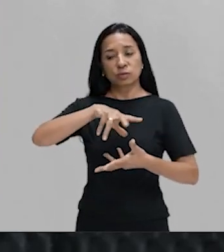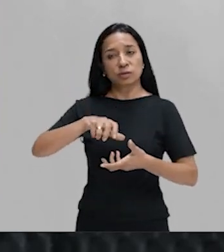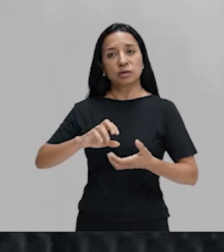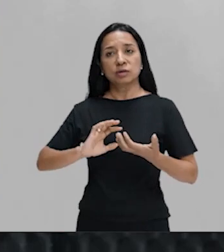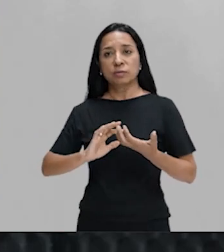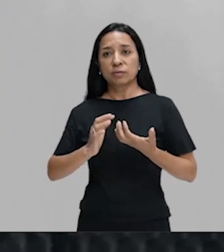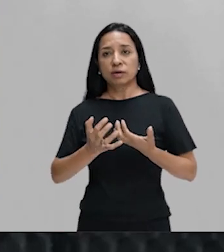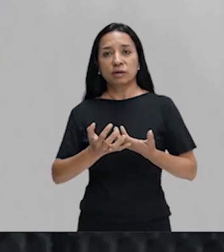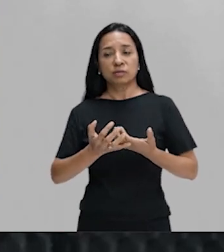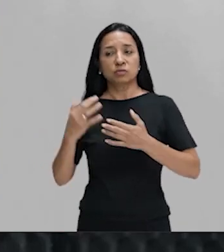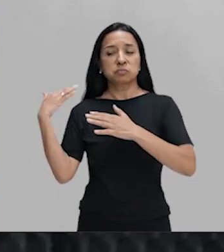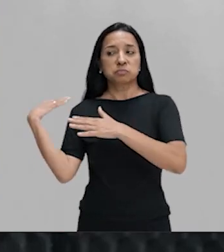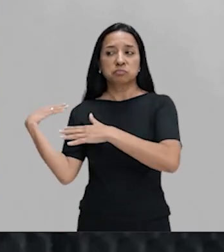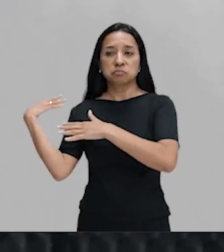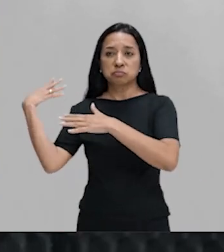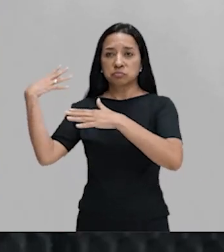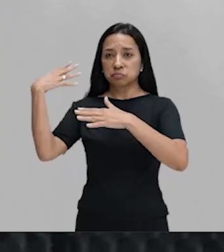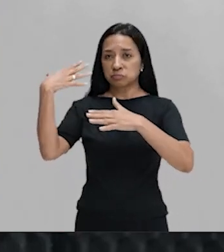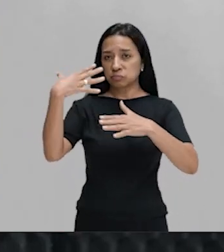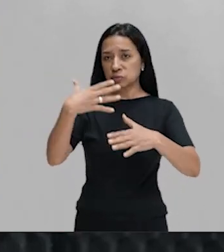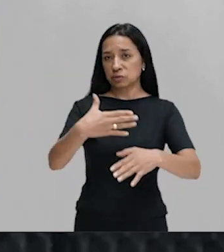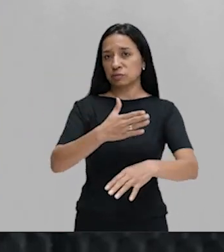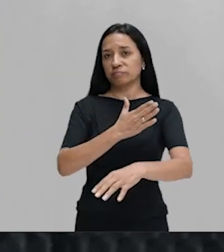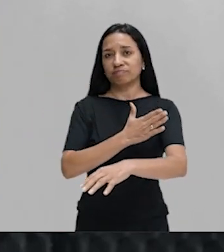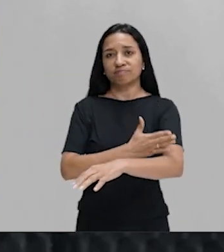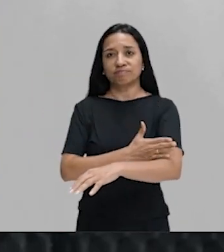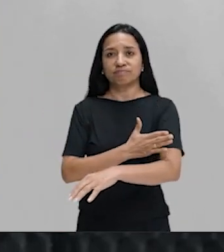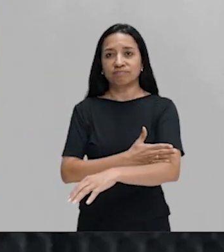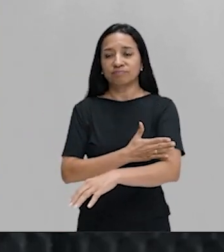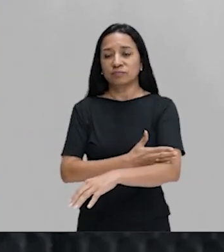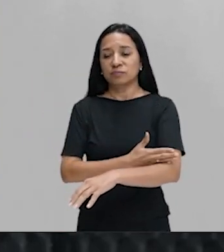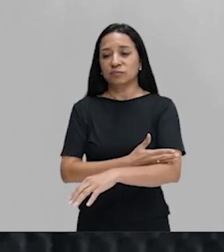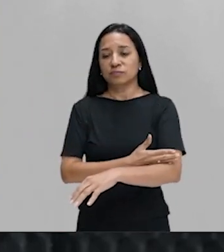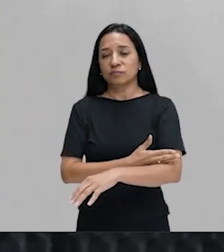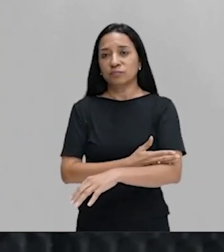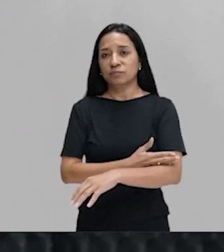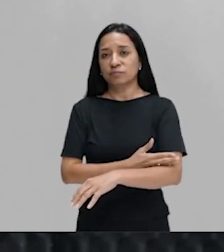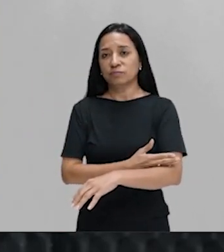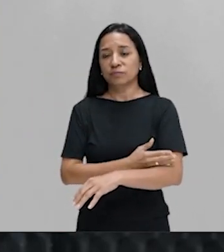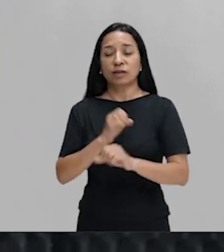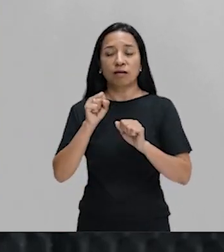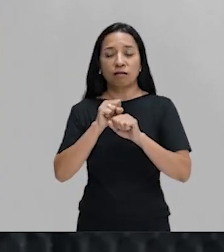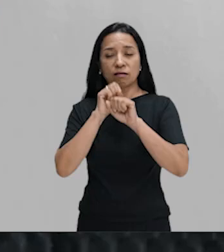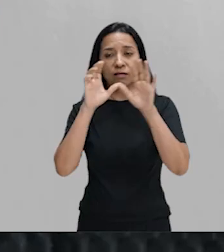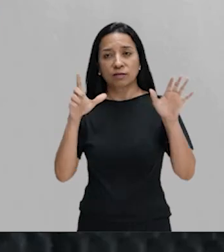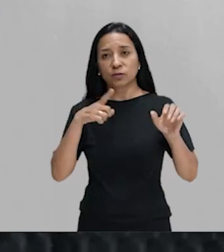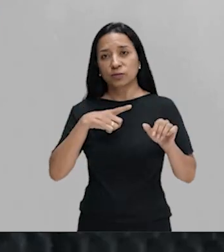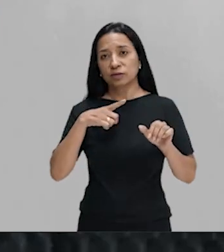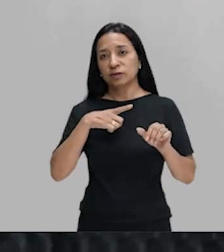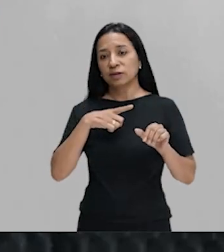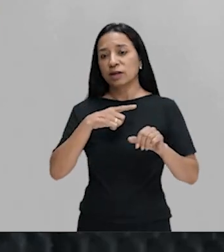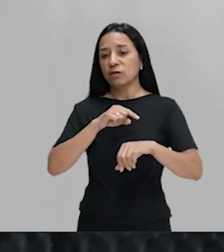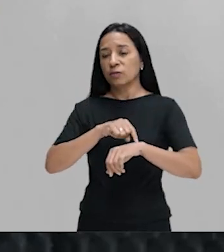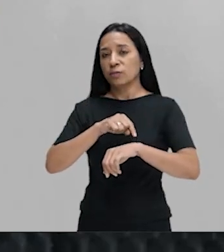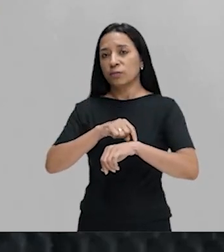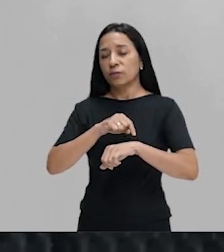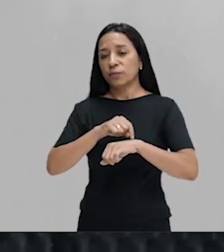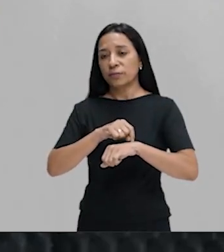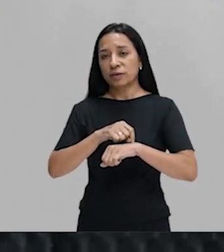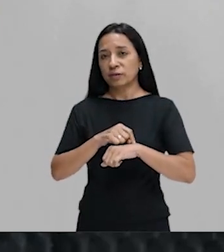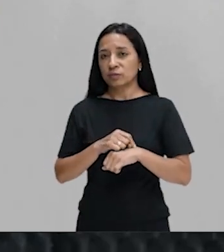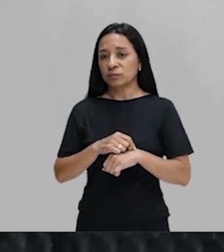ela vem desde a antiguidade. É evidente que ela teve seu momento de intensificação no século XX